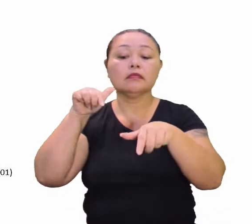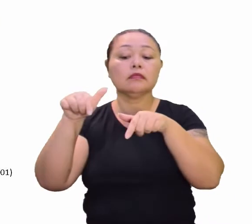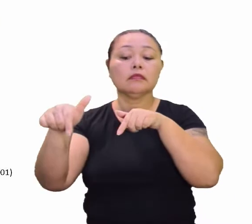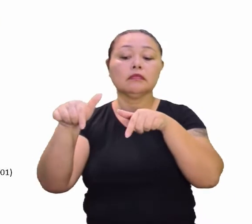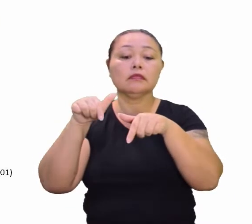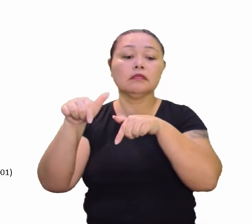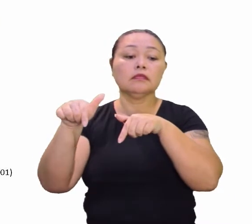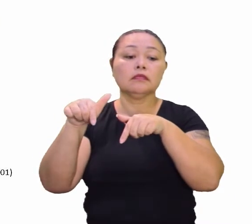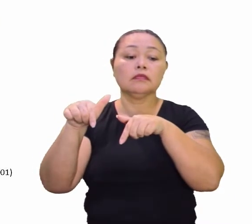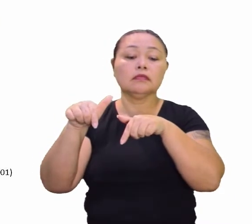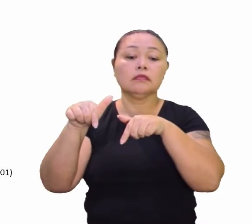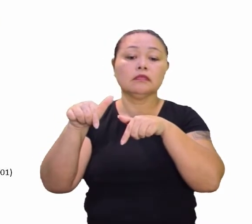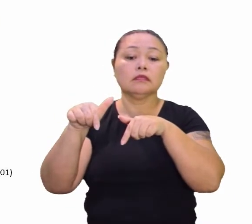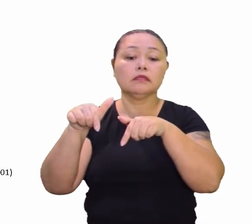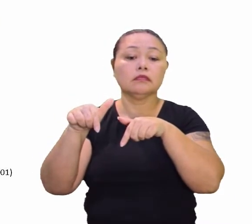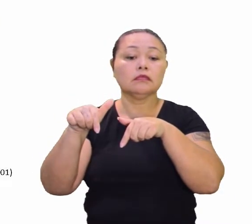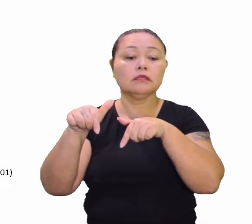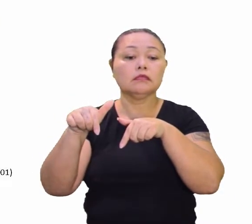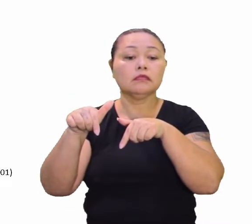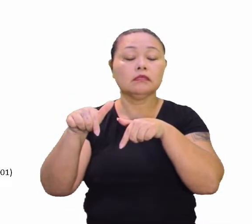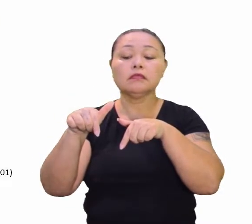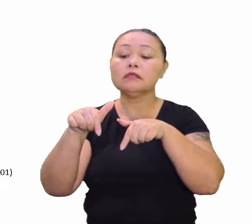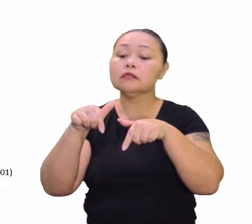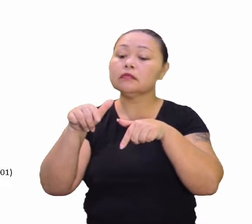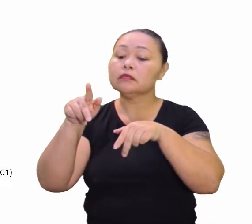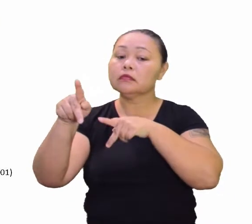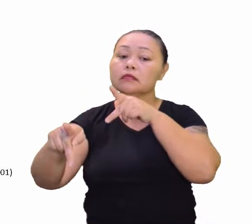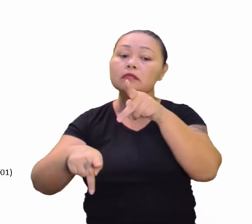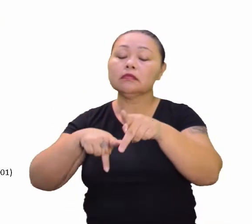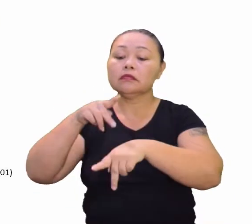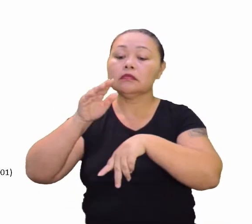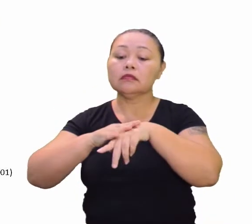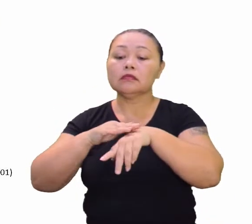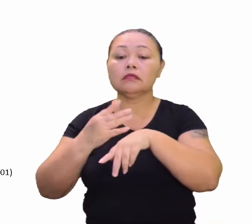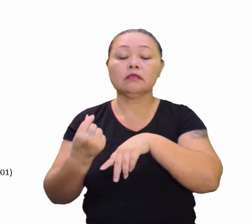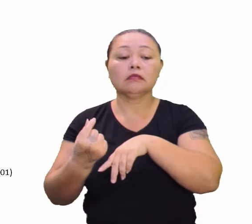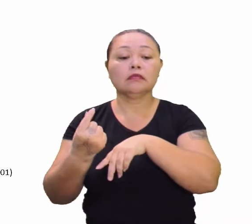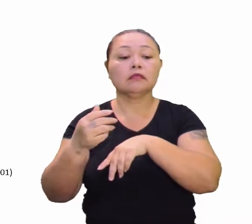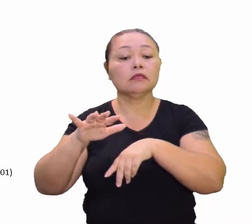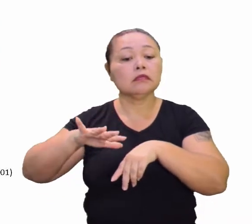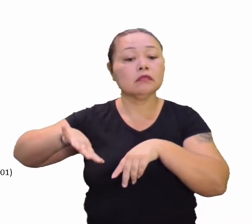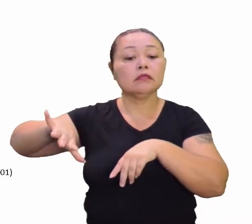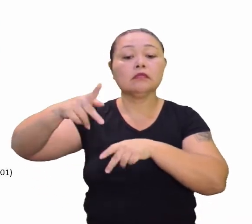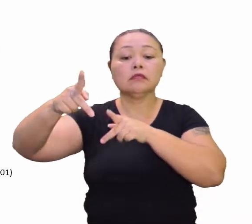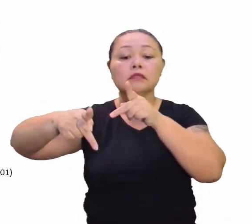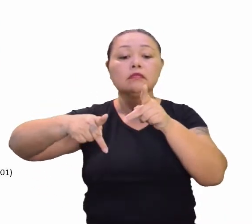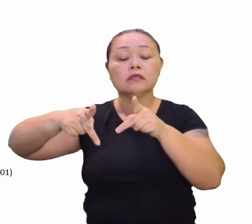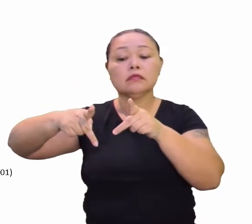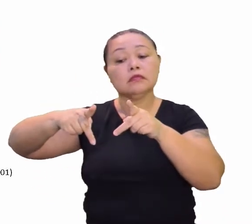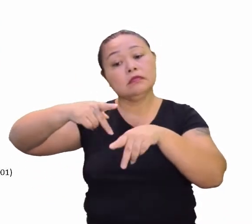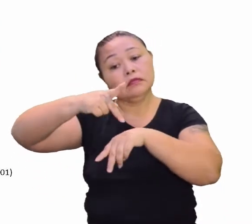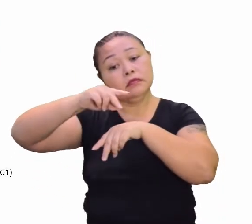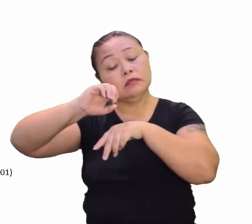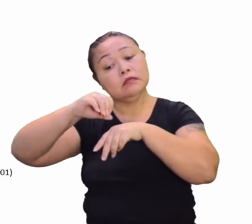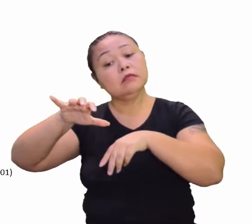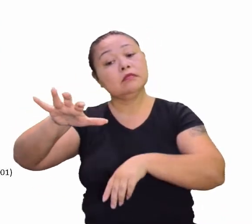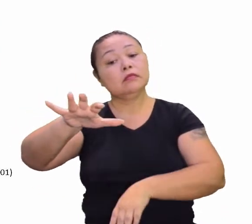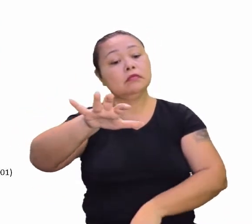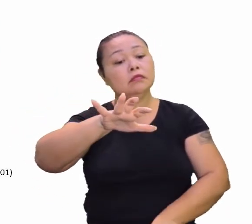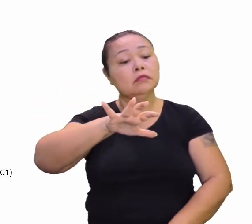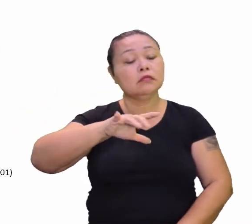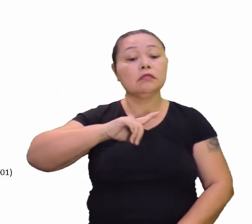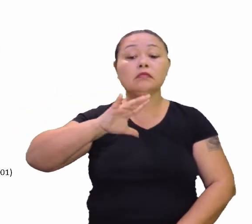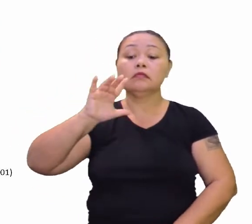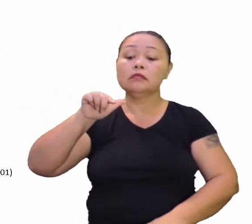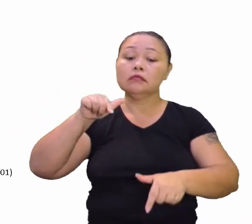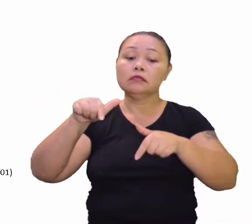ativa. Rogério, população economicamente ativa é aquela parcela da população de um país ou